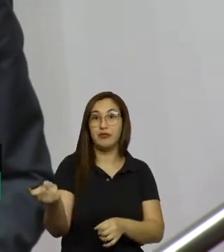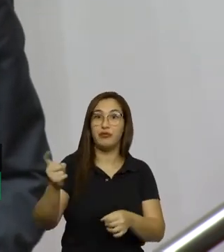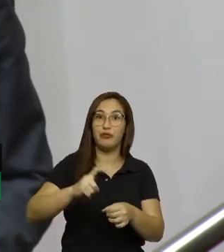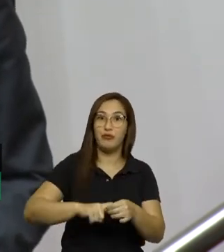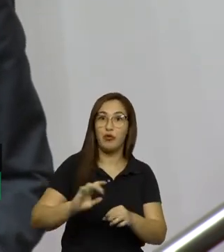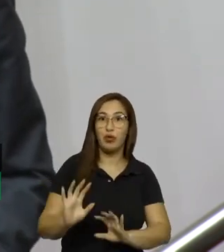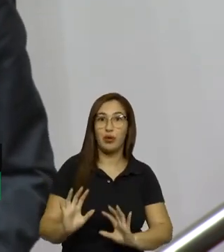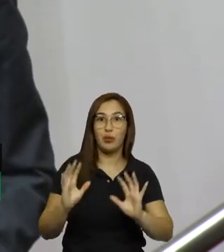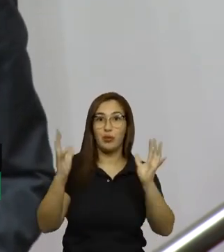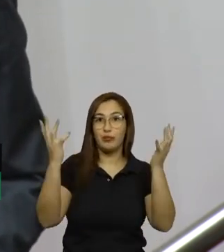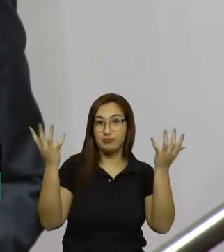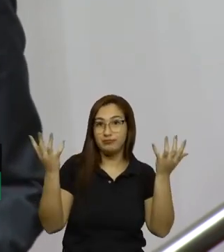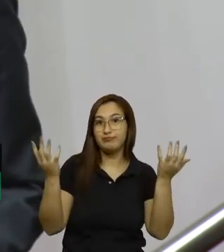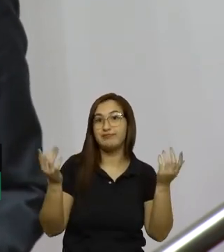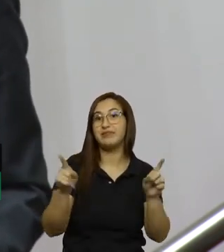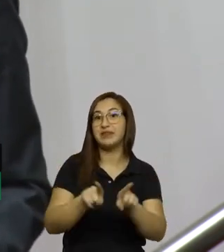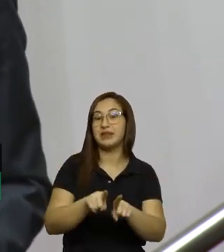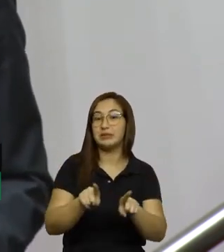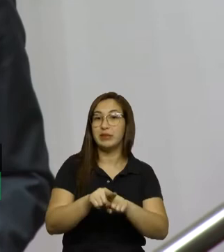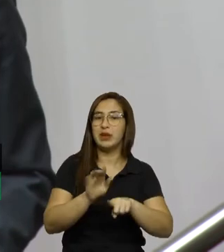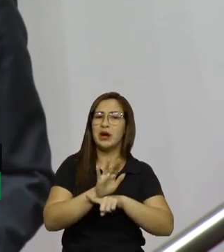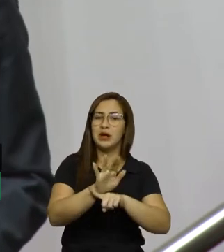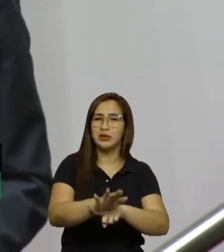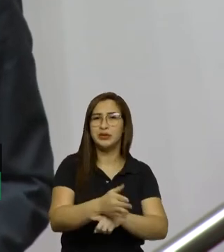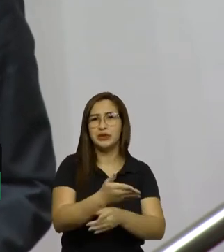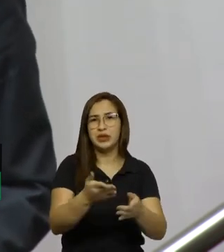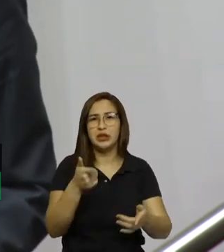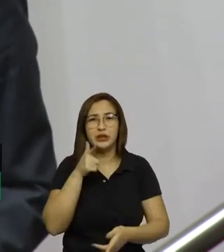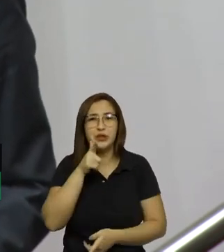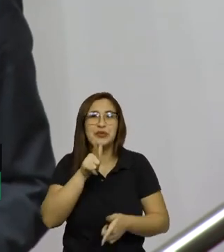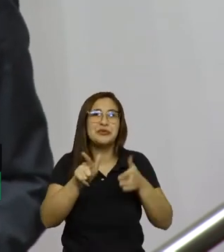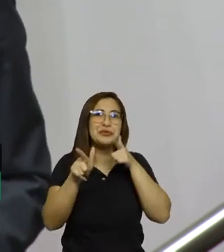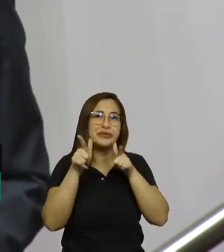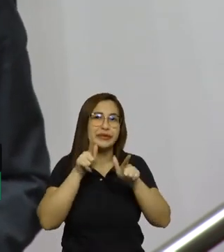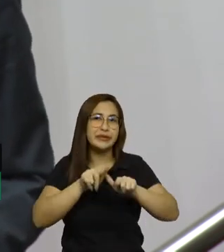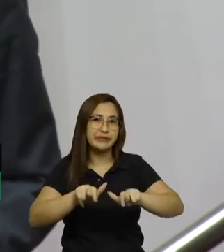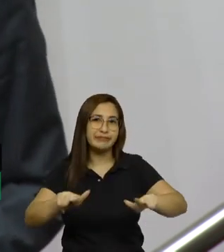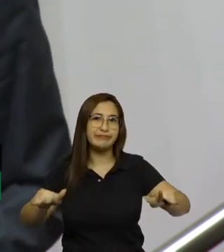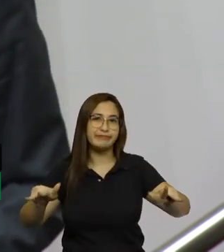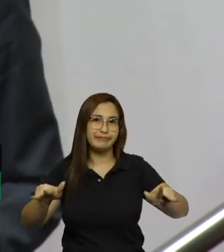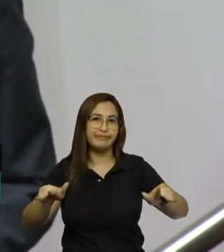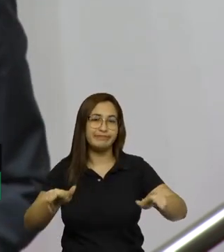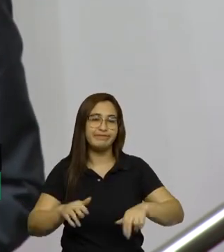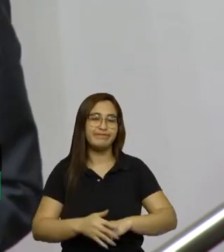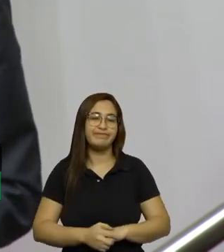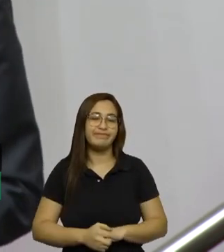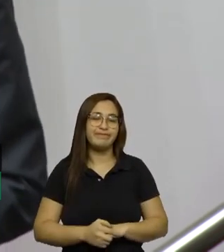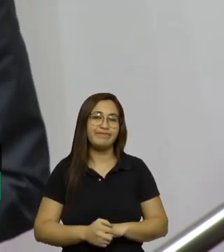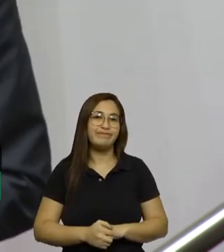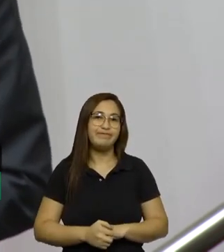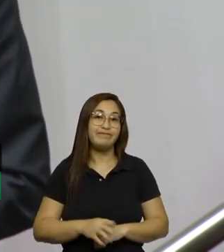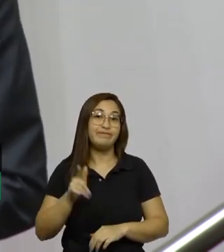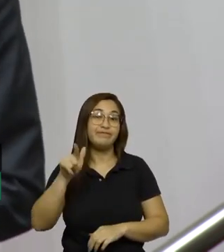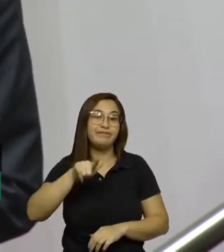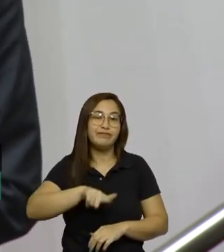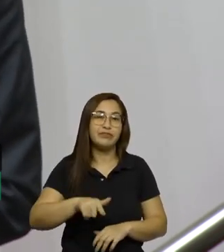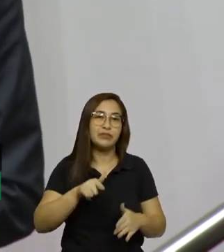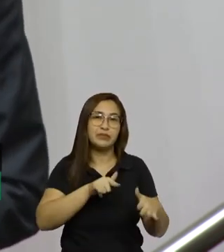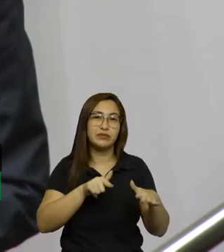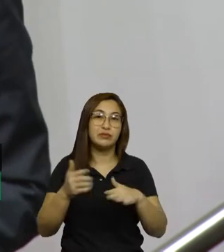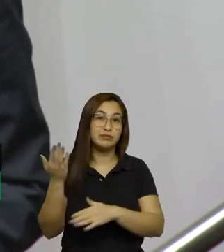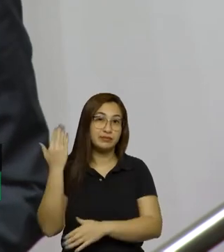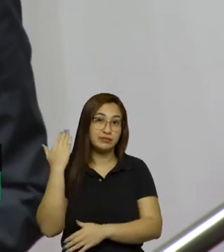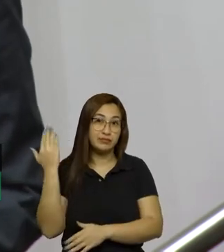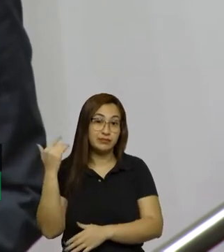dos eventos e também para ajudarmos no êxito dos mesmos. Desta forma, destaco aqui que, na semana passada,